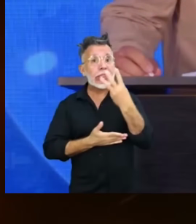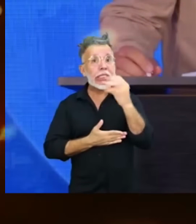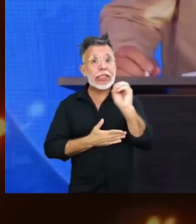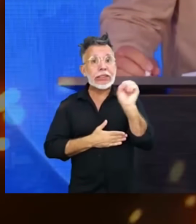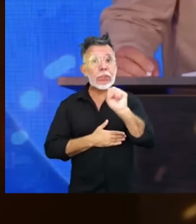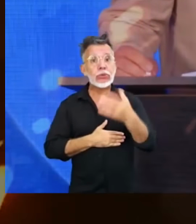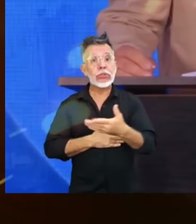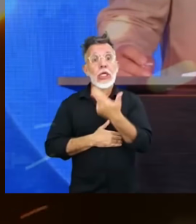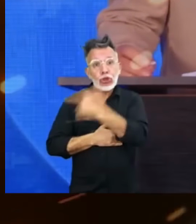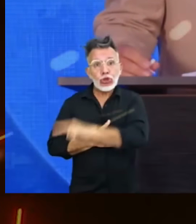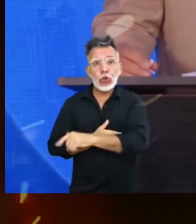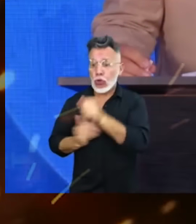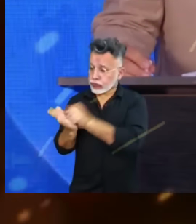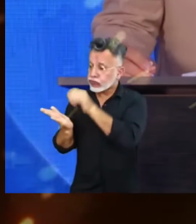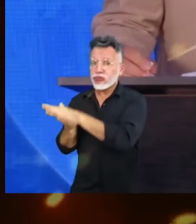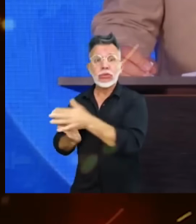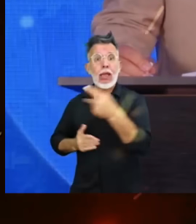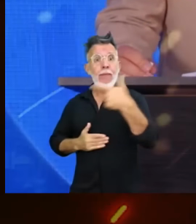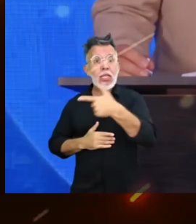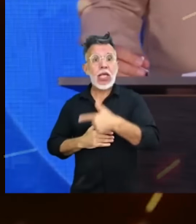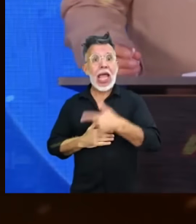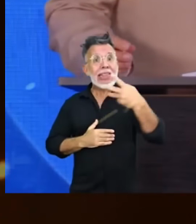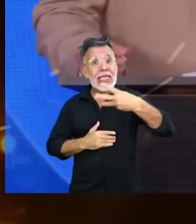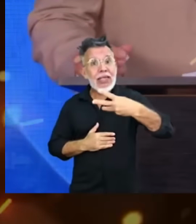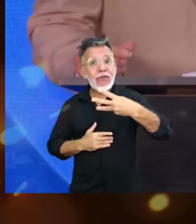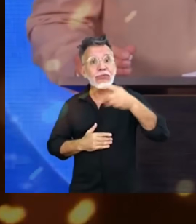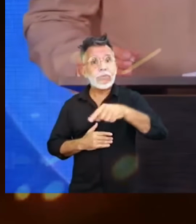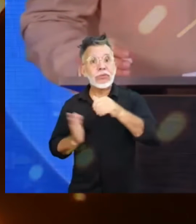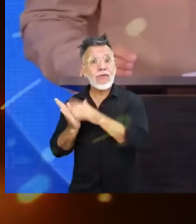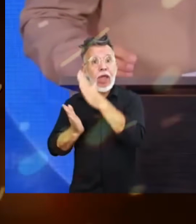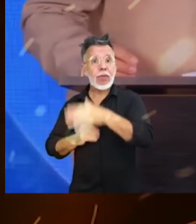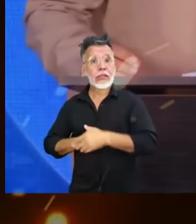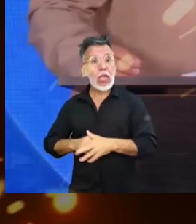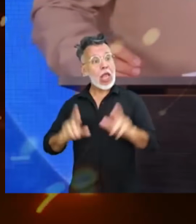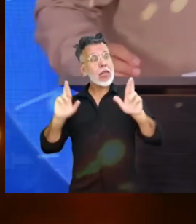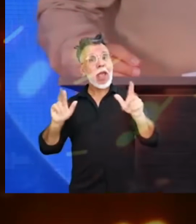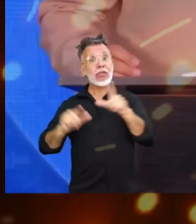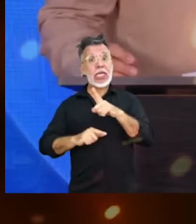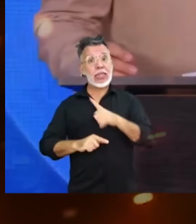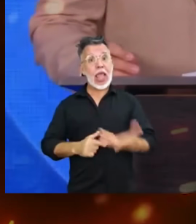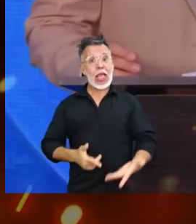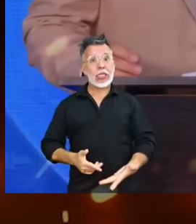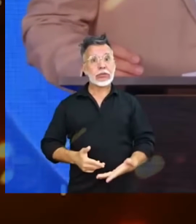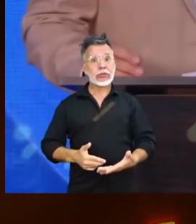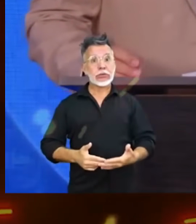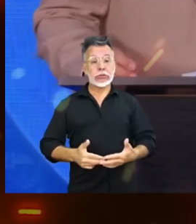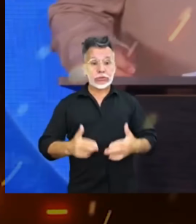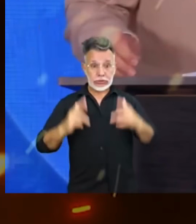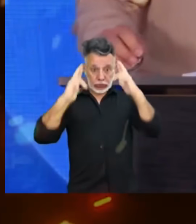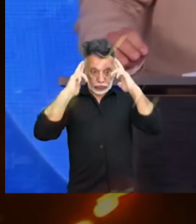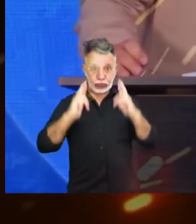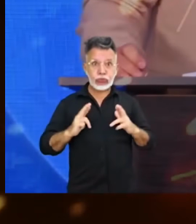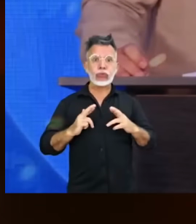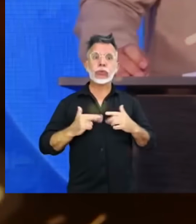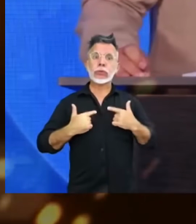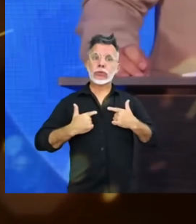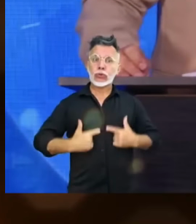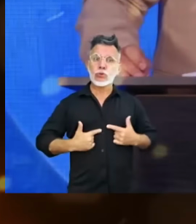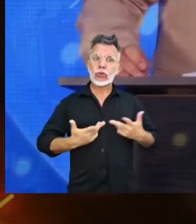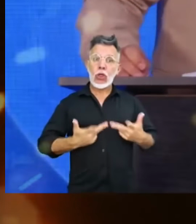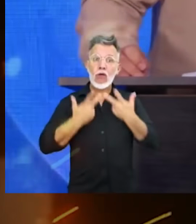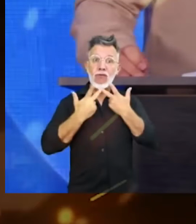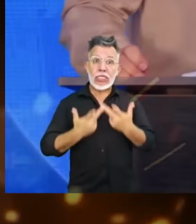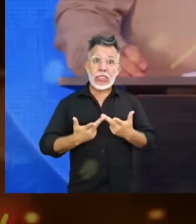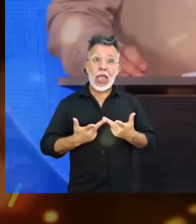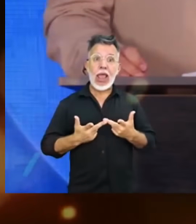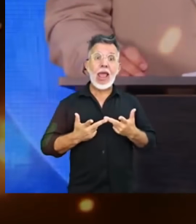advertido pela segunda vez na terceira vez senhor sai espero o senhor tem a ombridade se for fazer a mesma coisa fazer já para que o Senhor